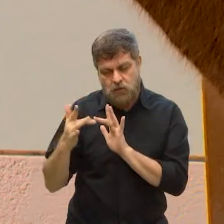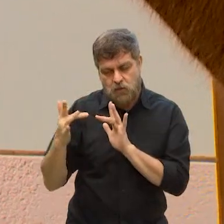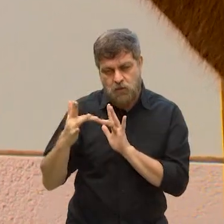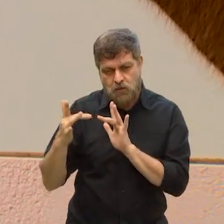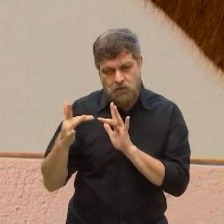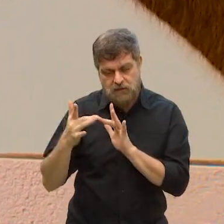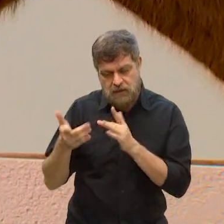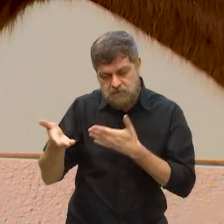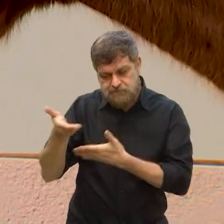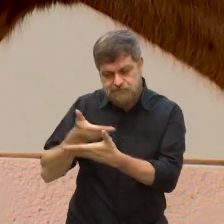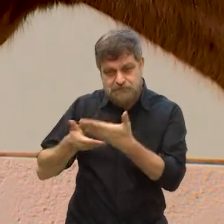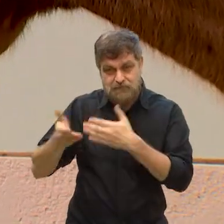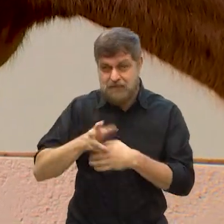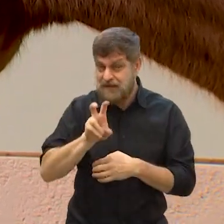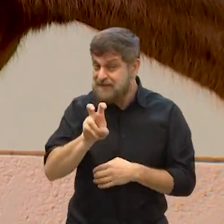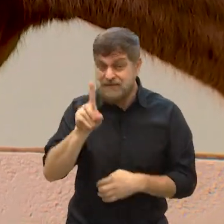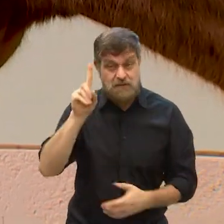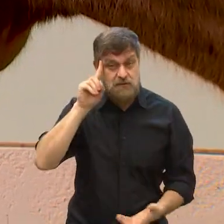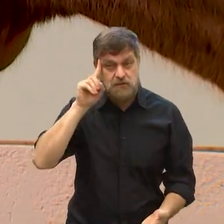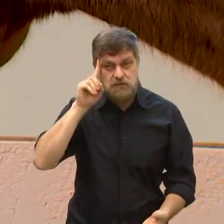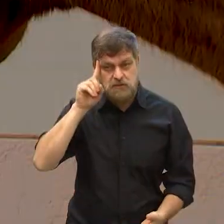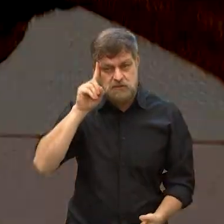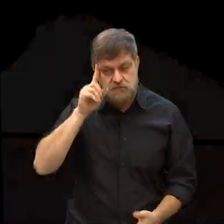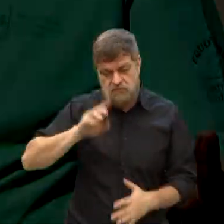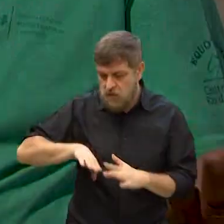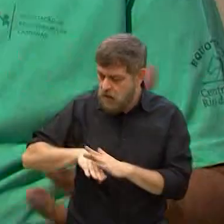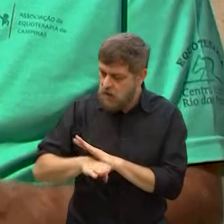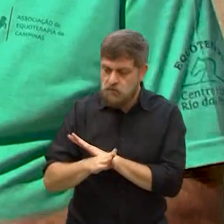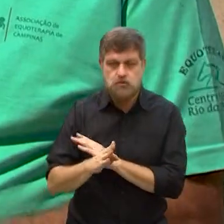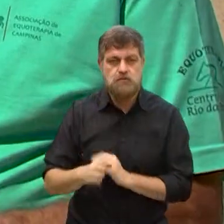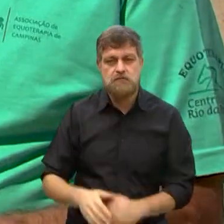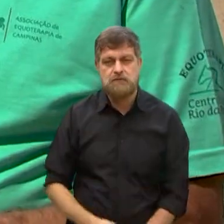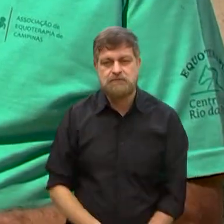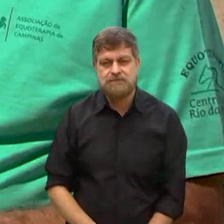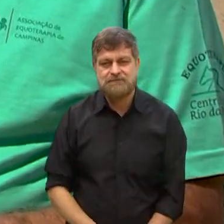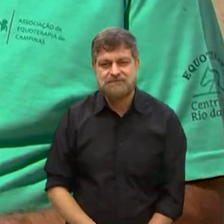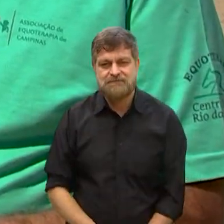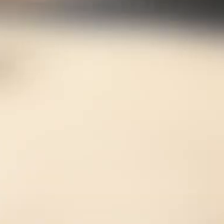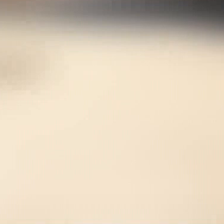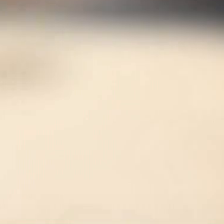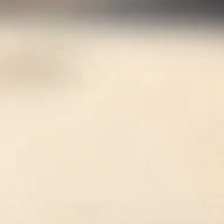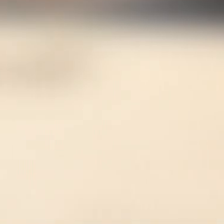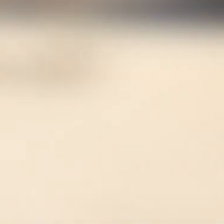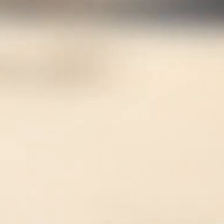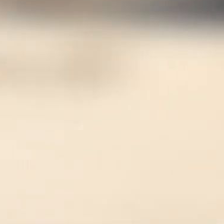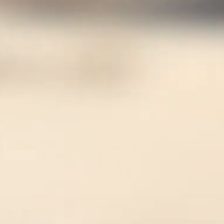essa confiança e esse relacionamento, eles acontecem.